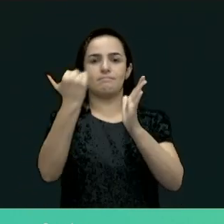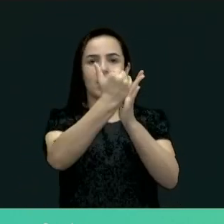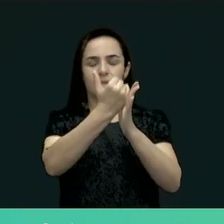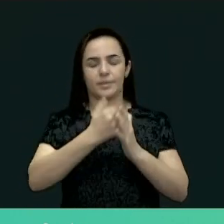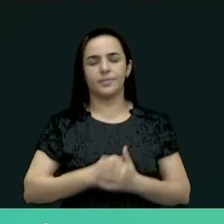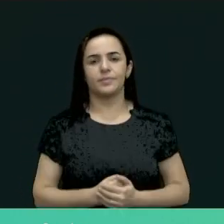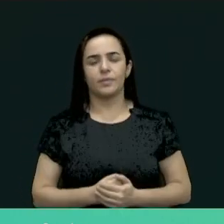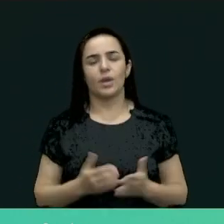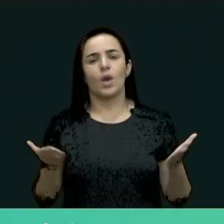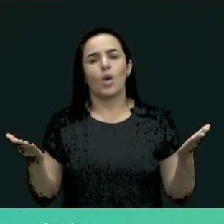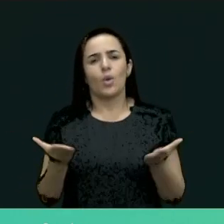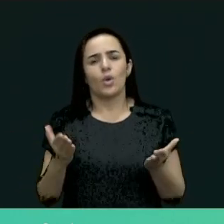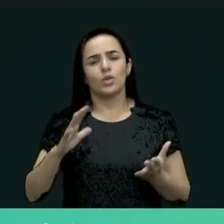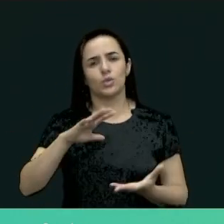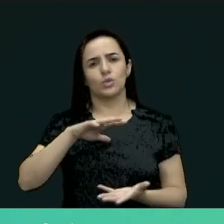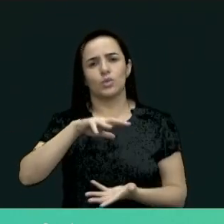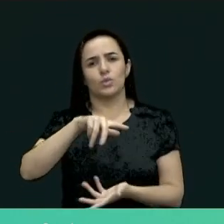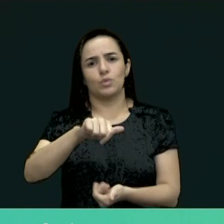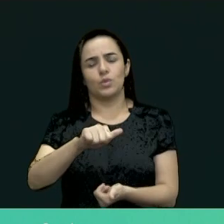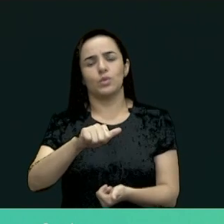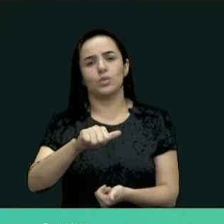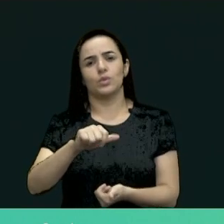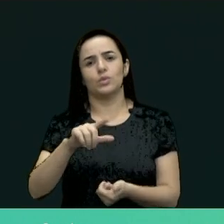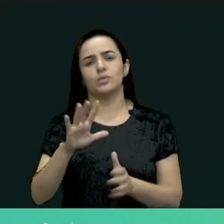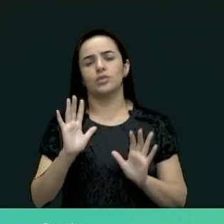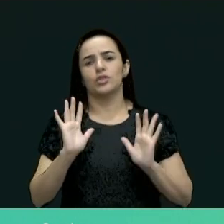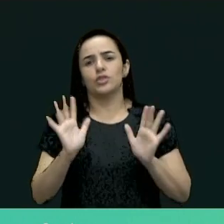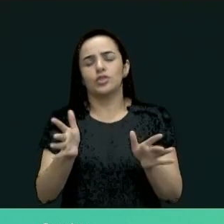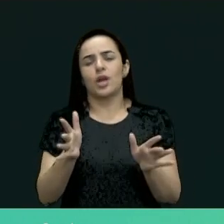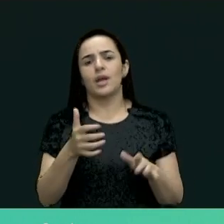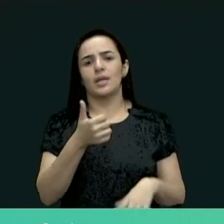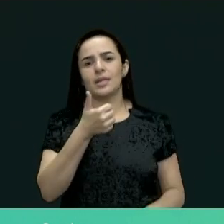mundo tem hoje instalado, no total,